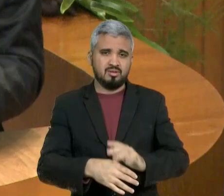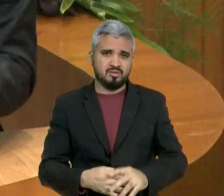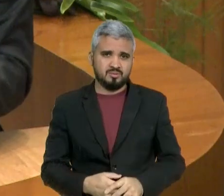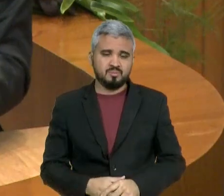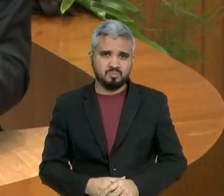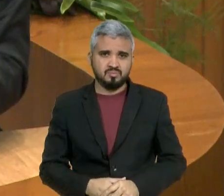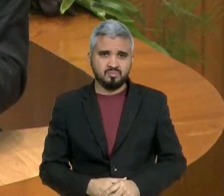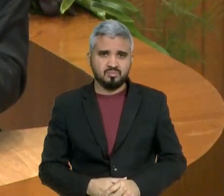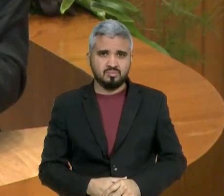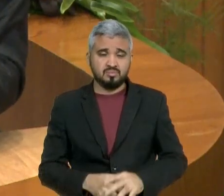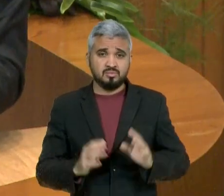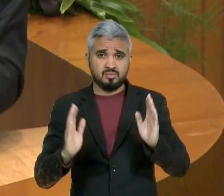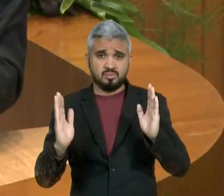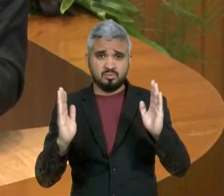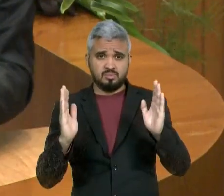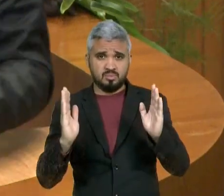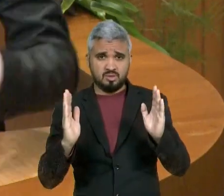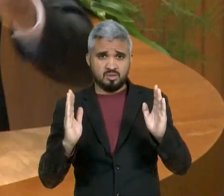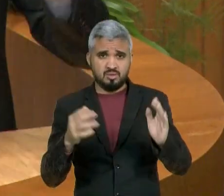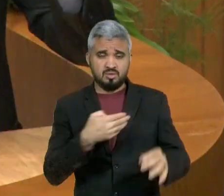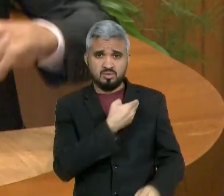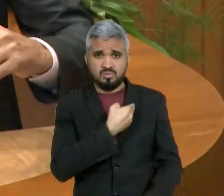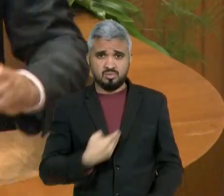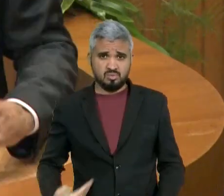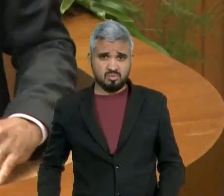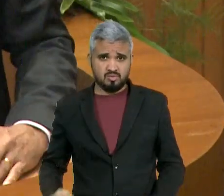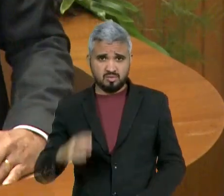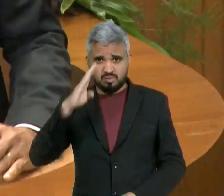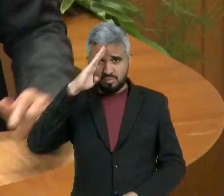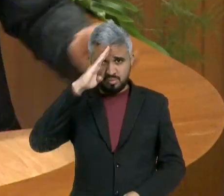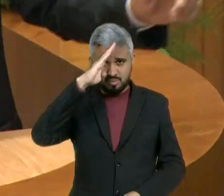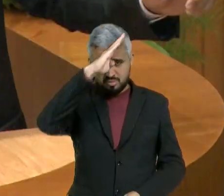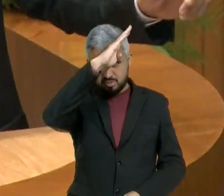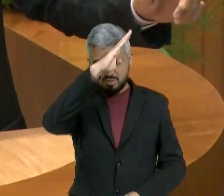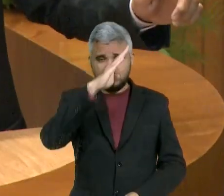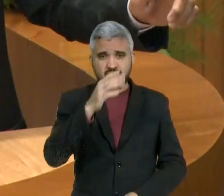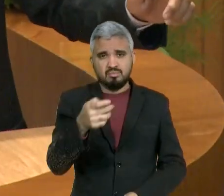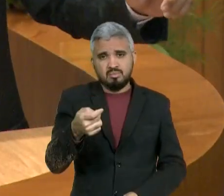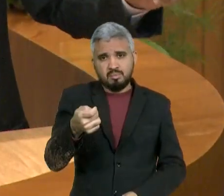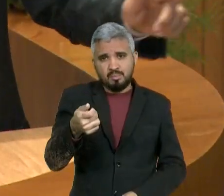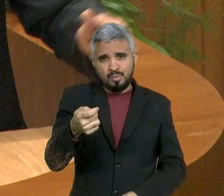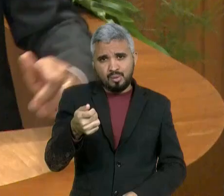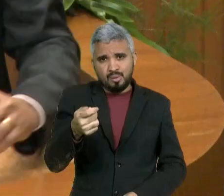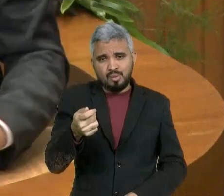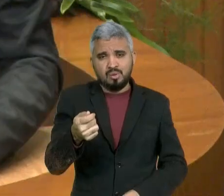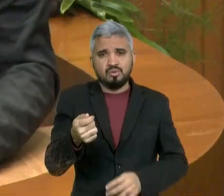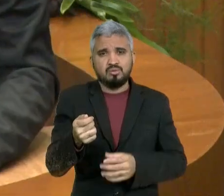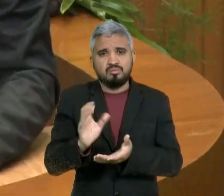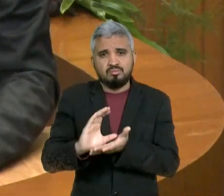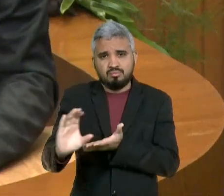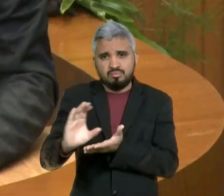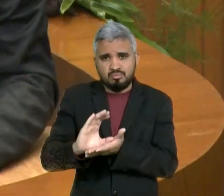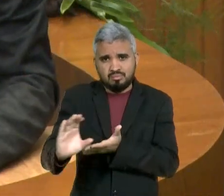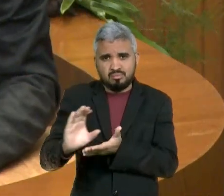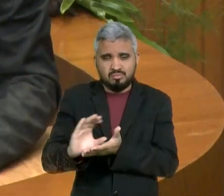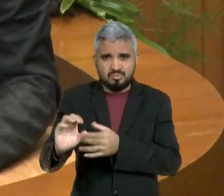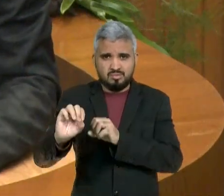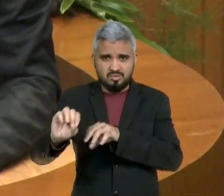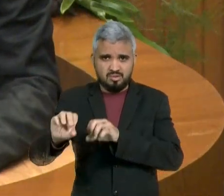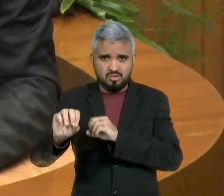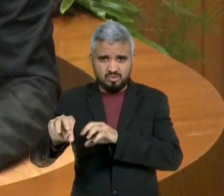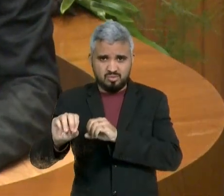período do governo Bolsonaro, pouco investiu na educação do nosso estado, pouco